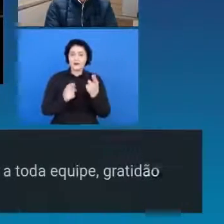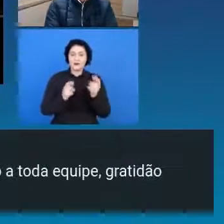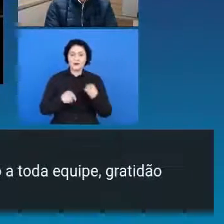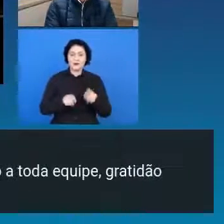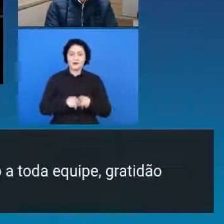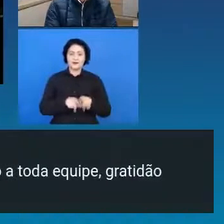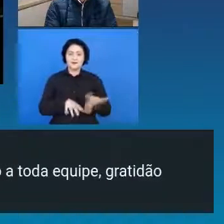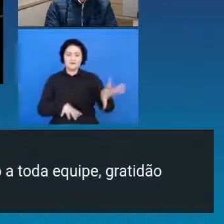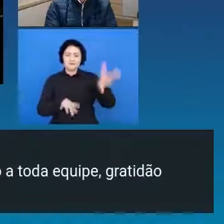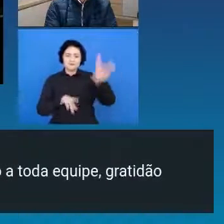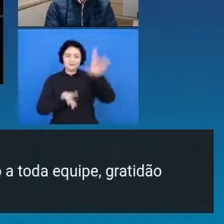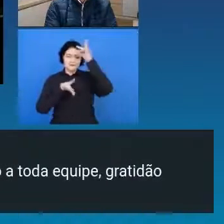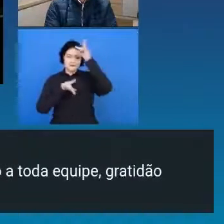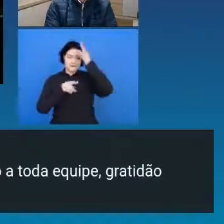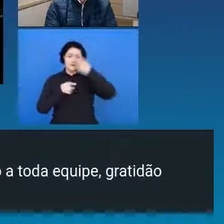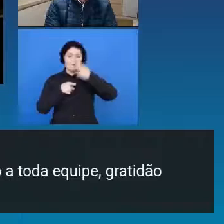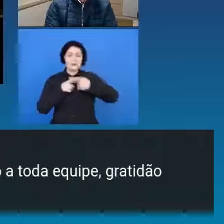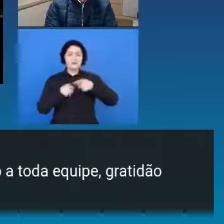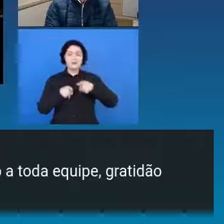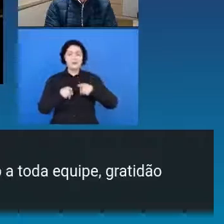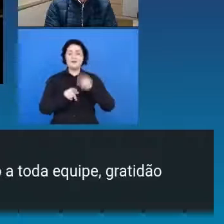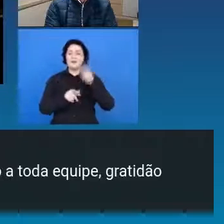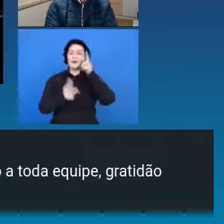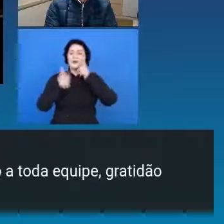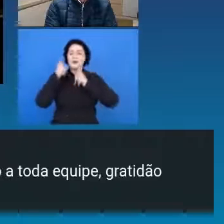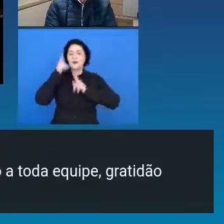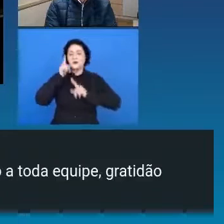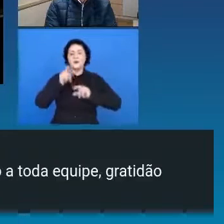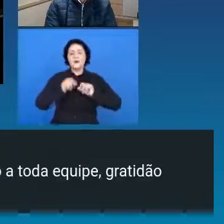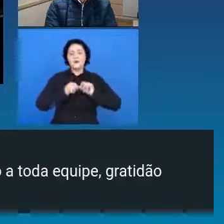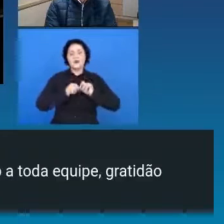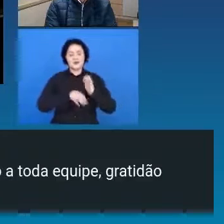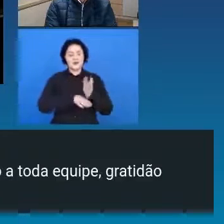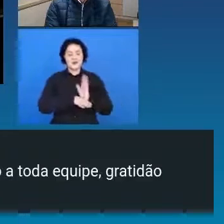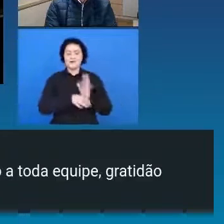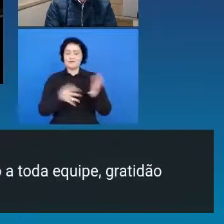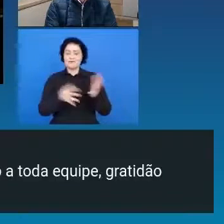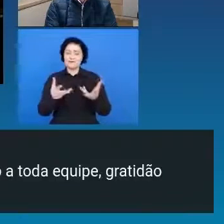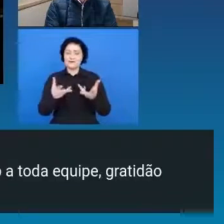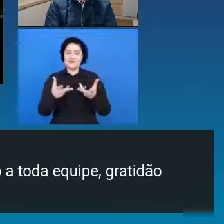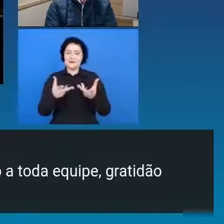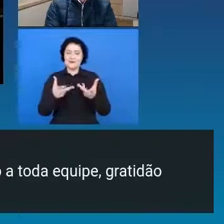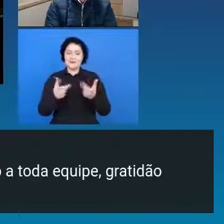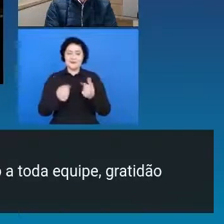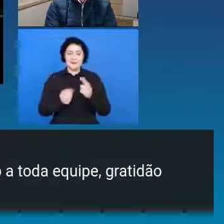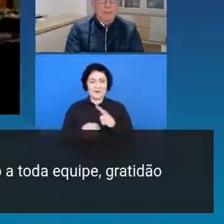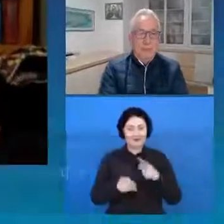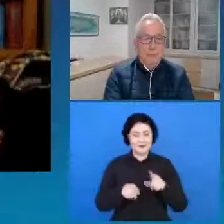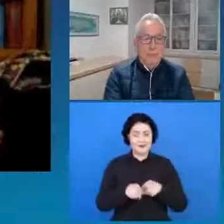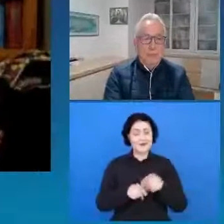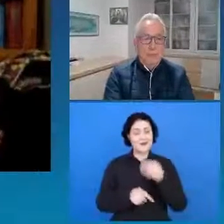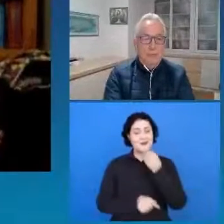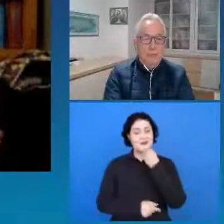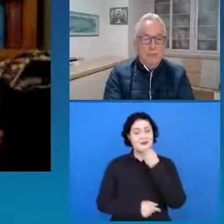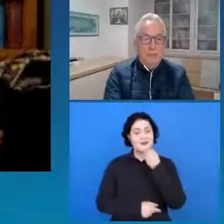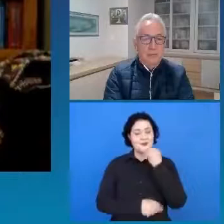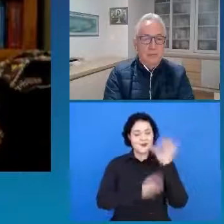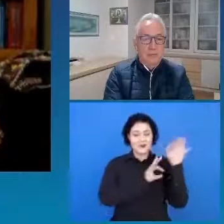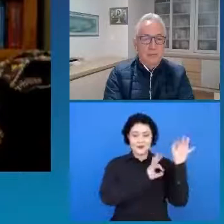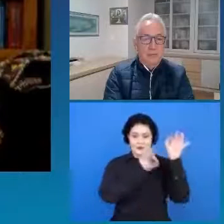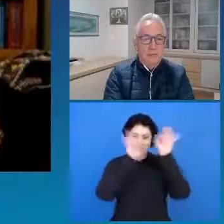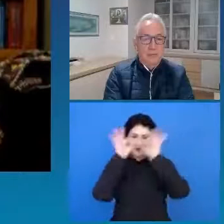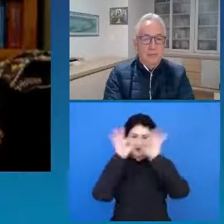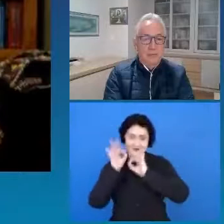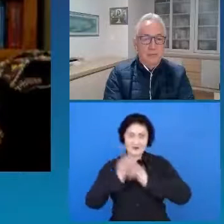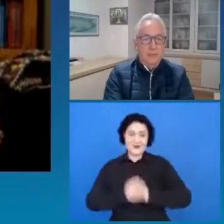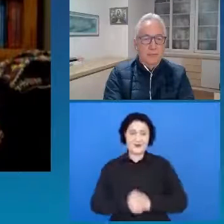nos dão inspirações para filmes belíssimos como a gente teve chance de assistir